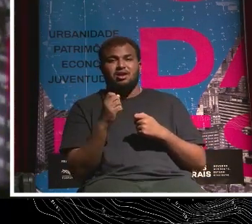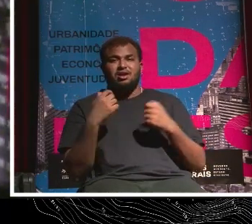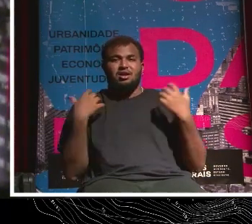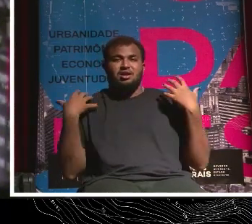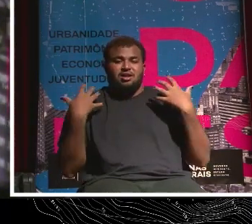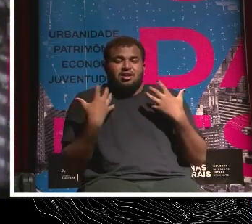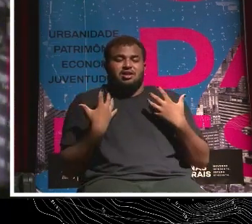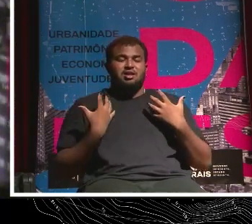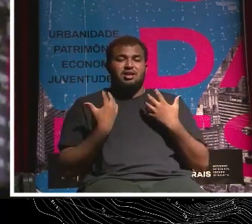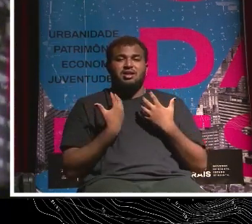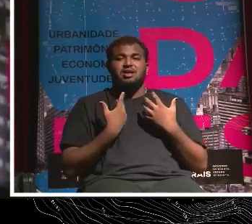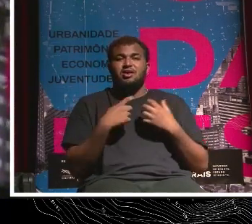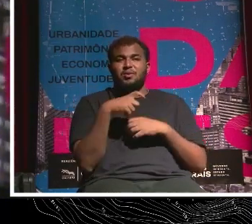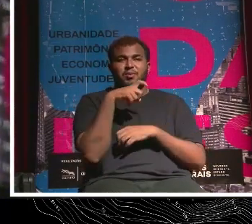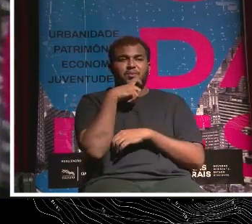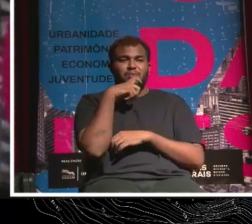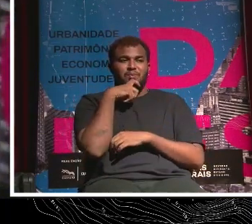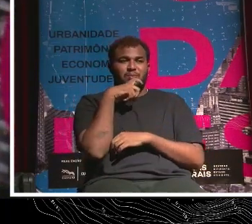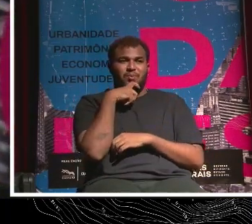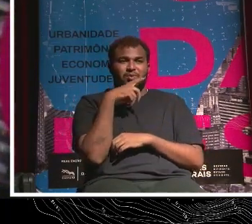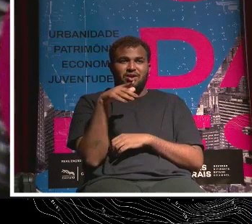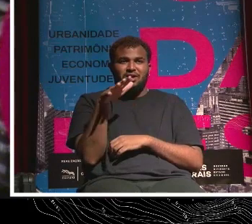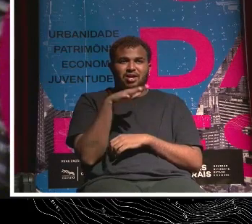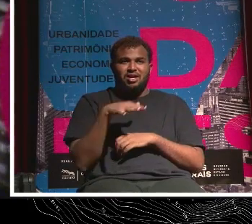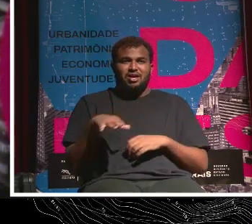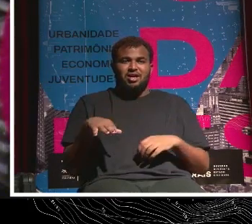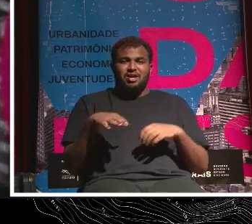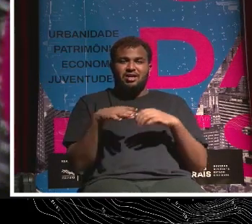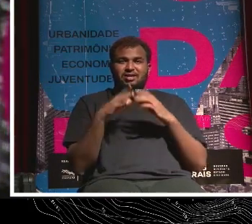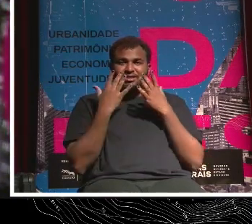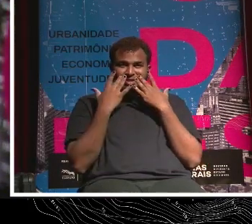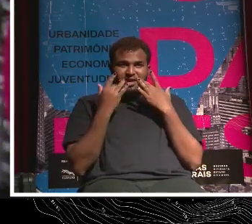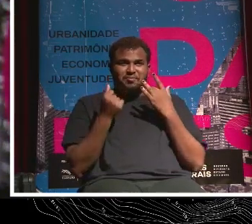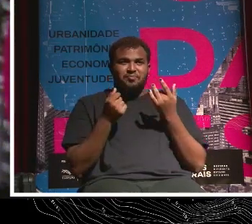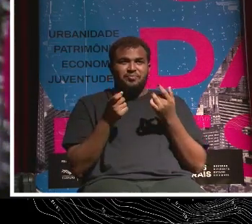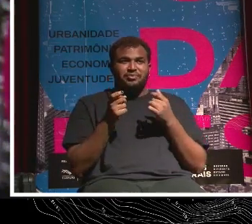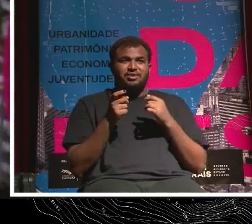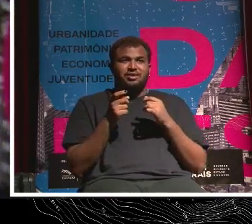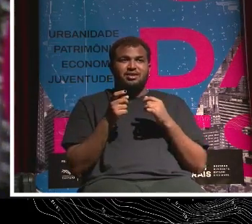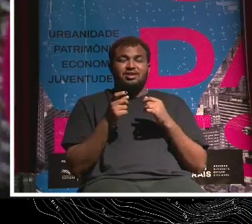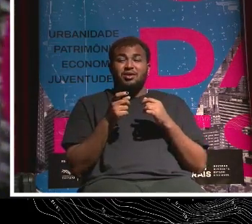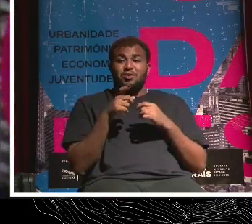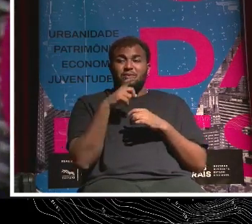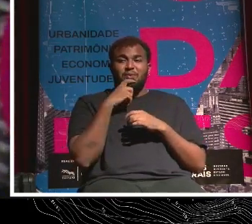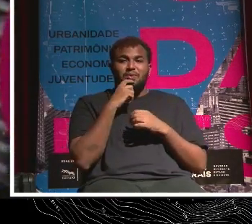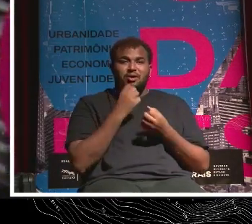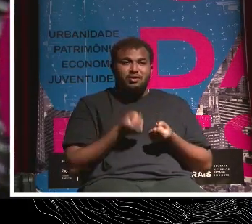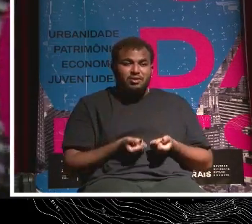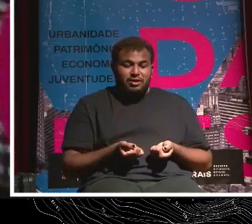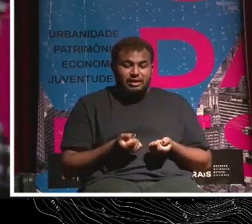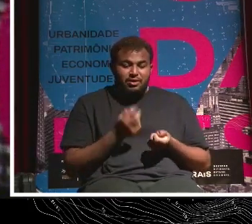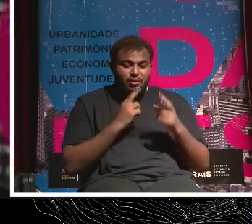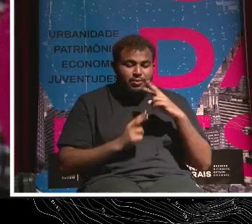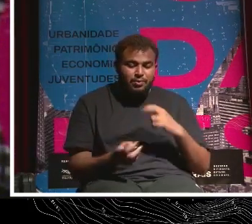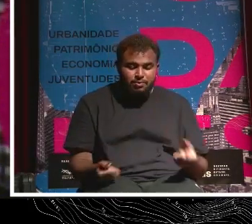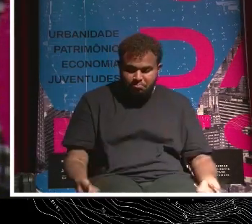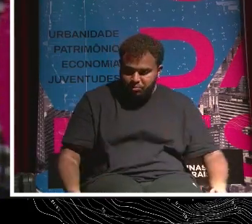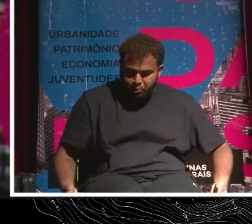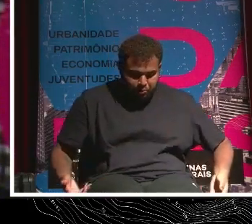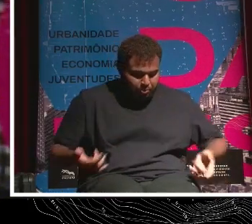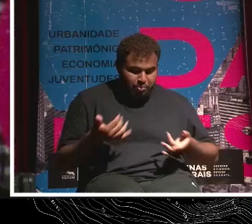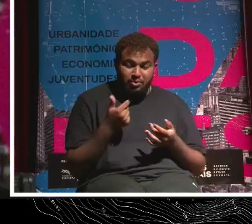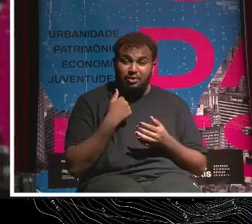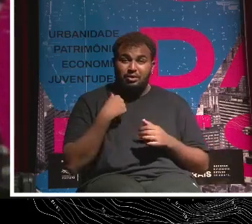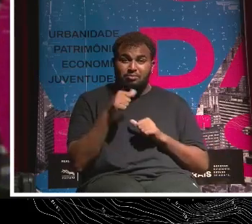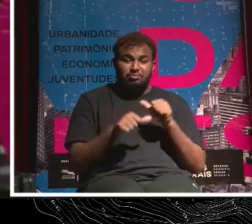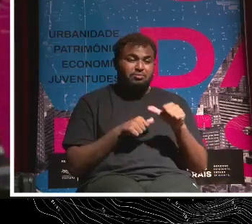frio nesse teatro, não sei se vocês também. Nós temos um ventinho saindo aí das cadeiras, assim. Nossa, tem uma hora que eu falei, que é isso? Vou ter que mudar de